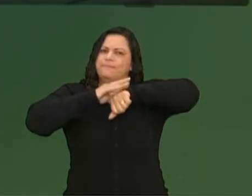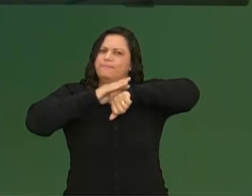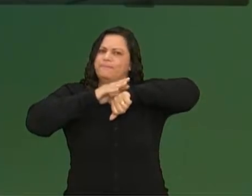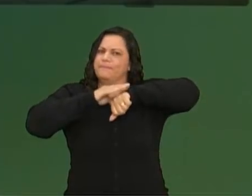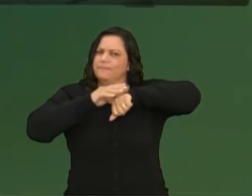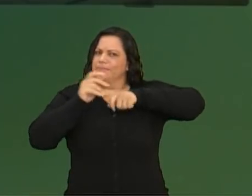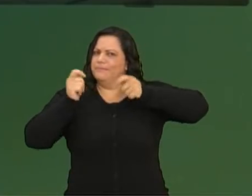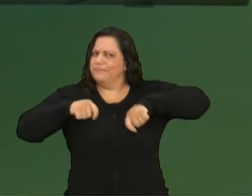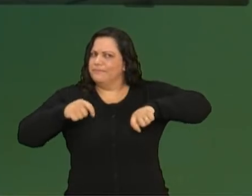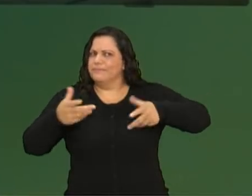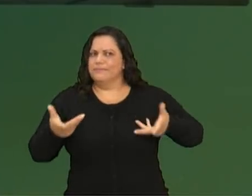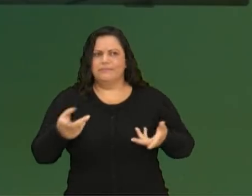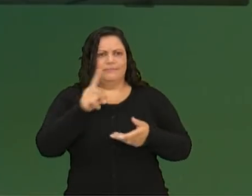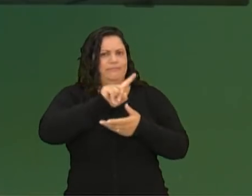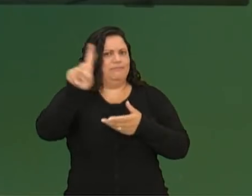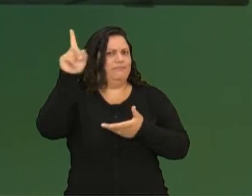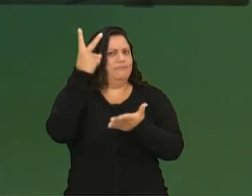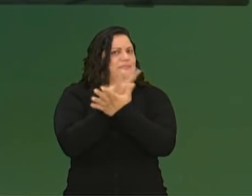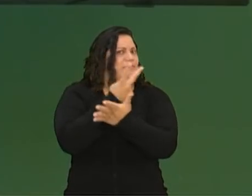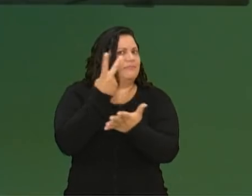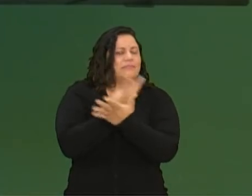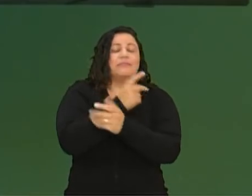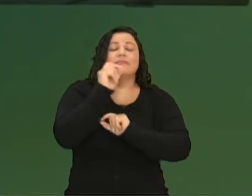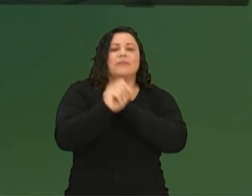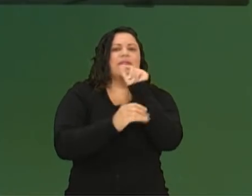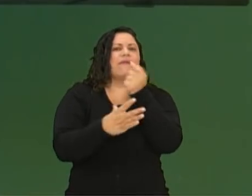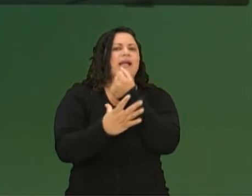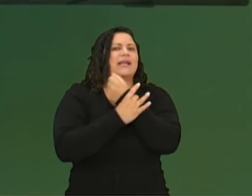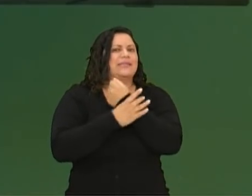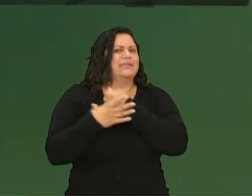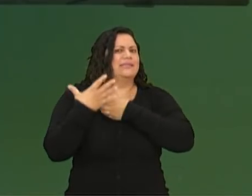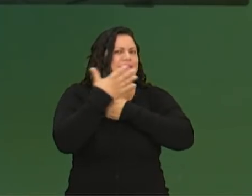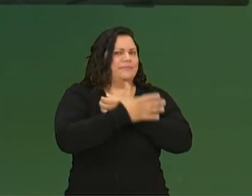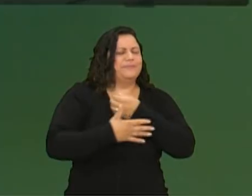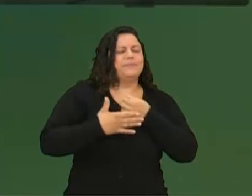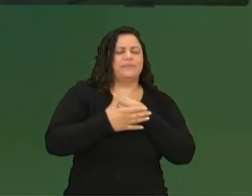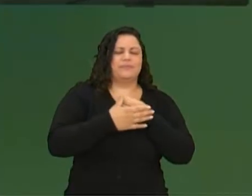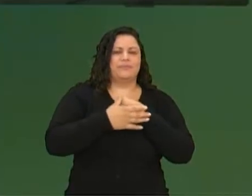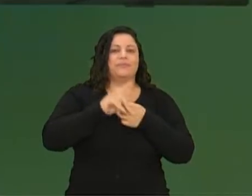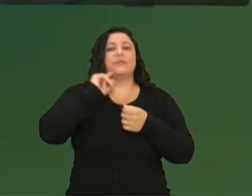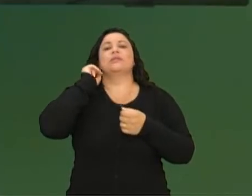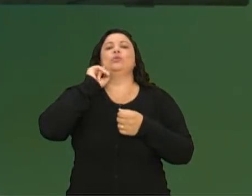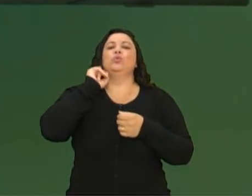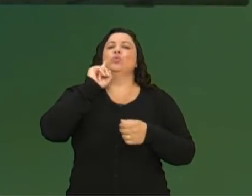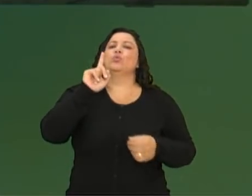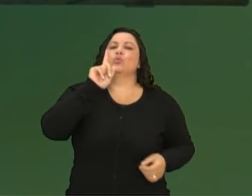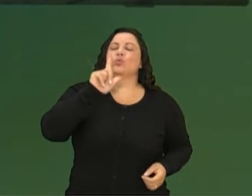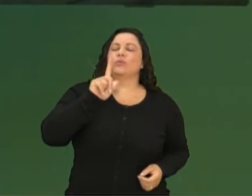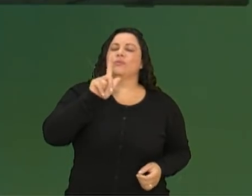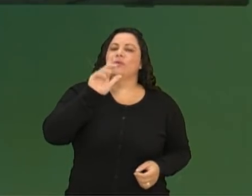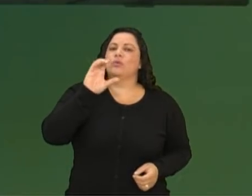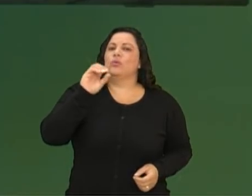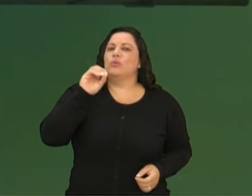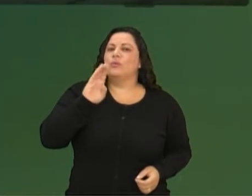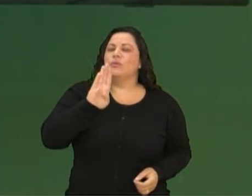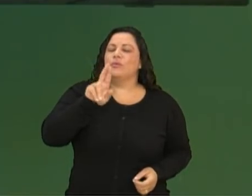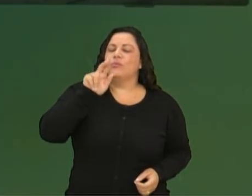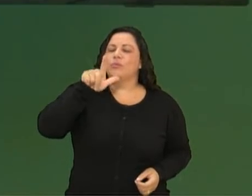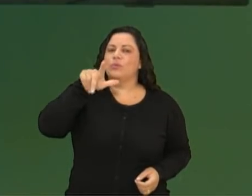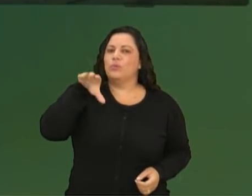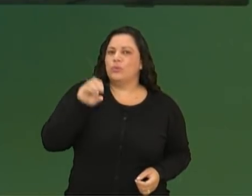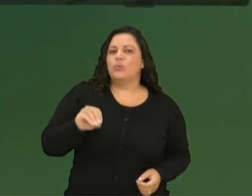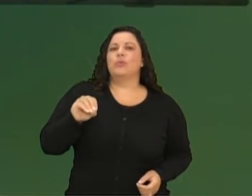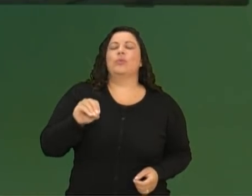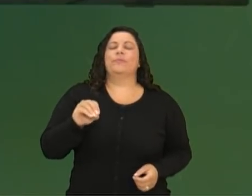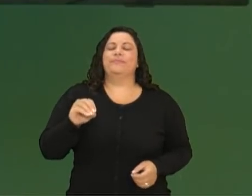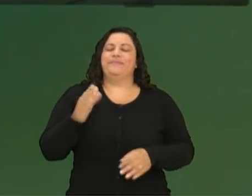por quê? Quem faz essa defesa são os glóbulos brancos, né? Os leucócitos. As plaquetas, elas